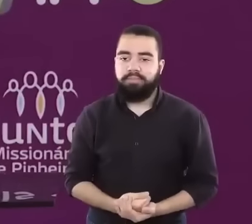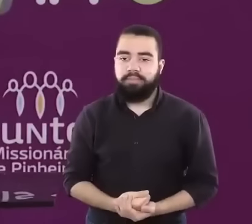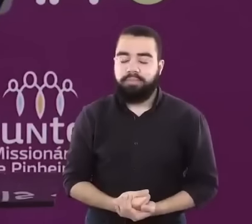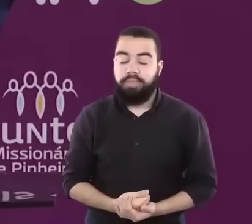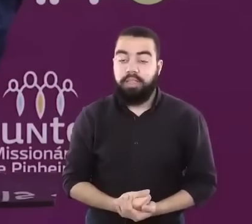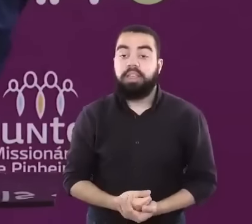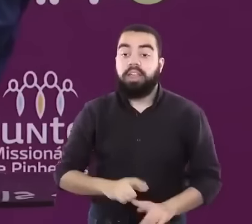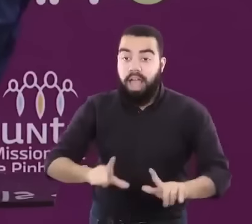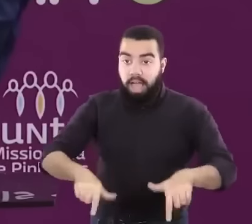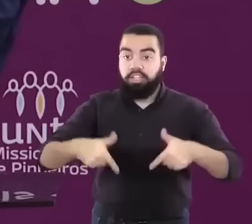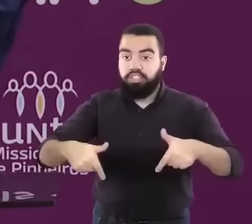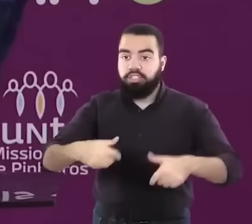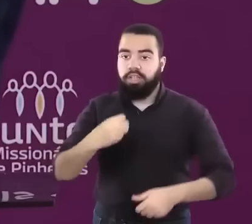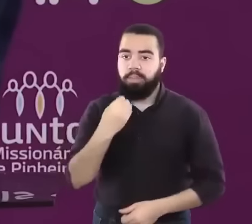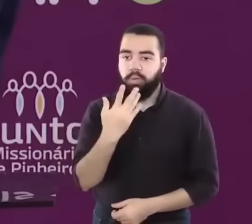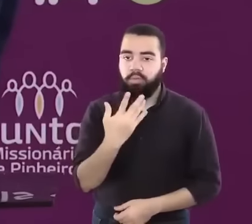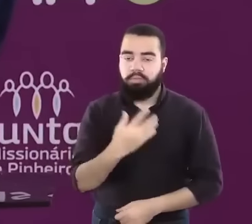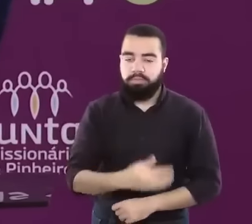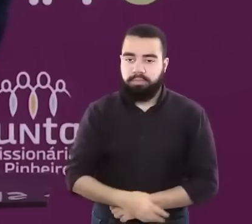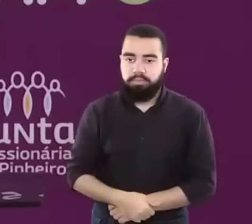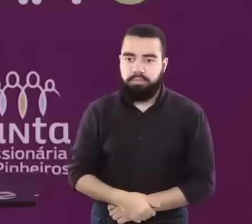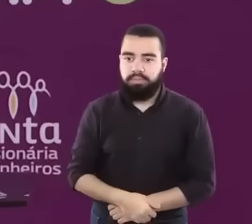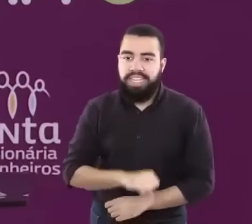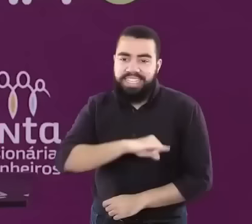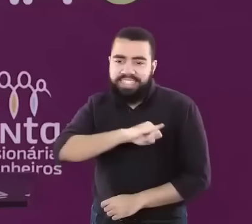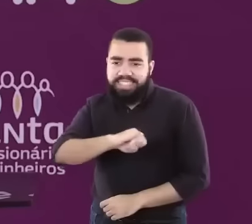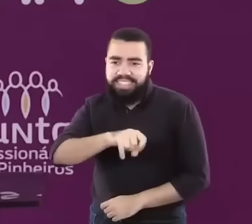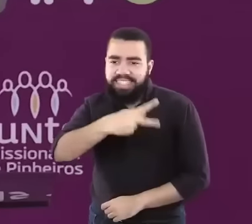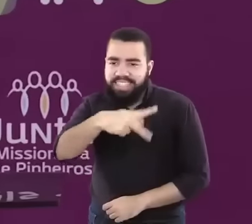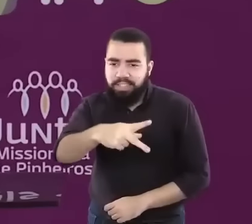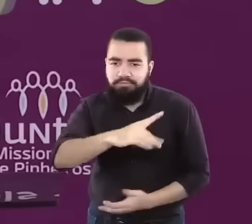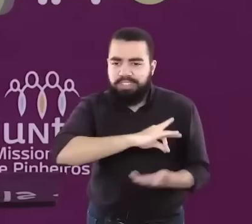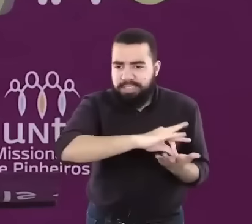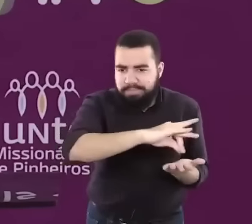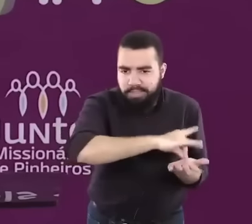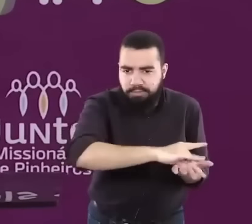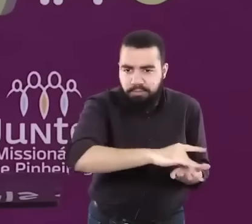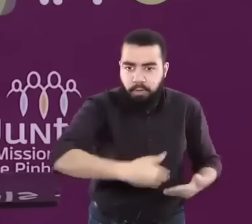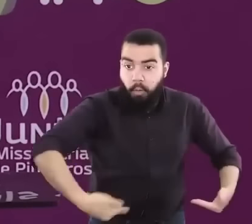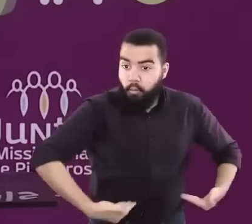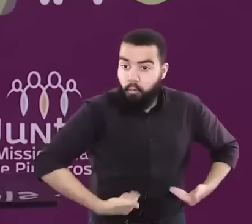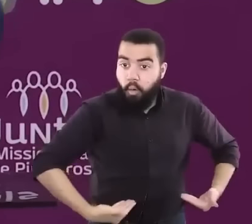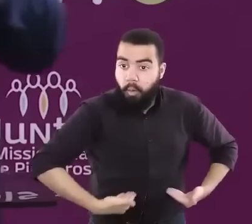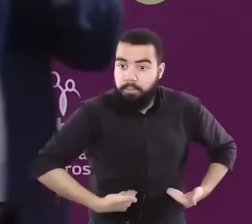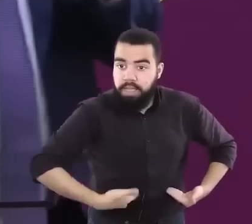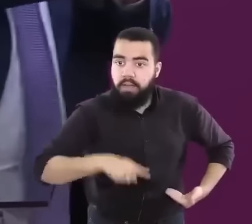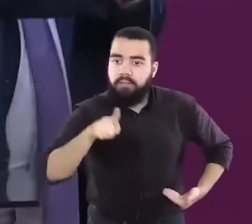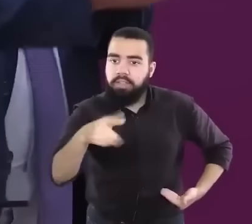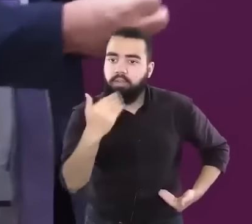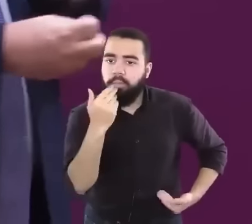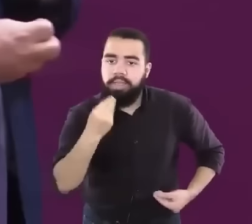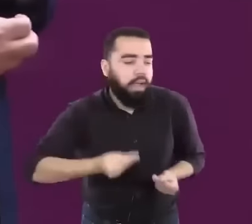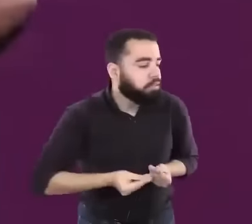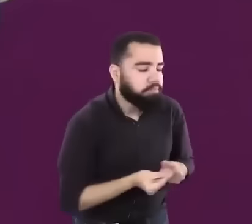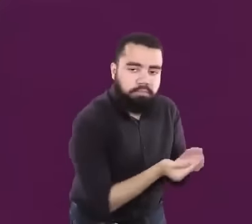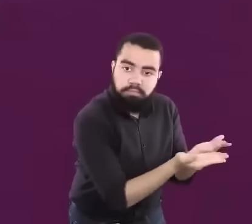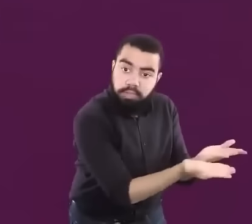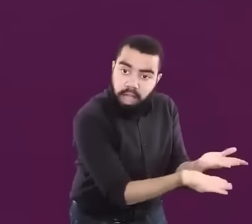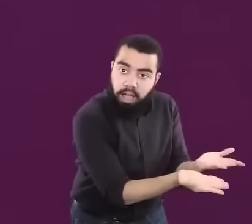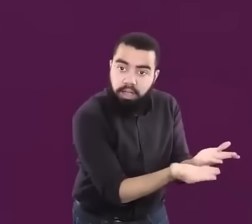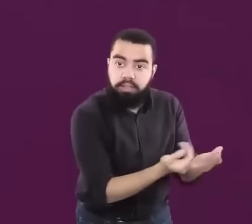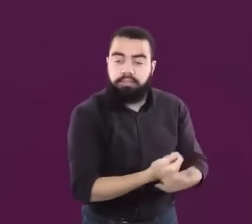o bem se o teu inimigo tem fome dá-lhe de comer